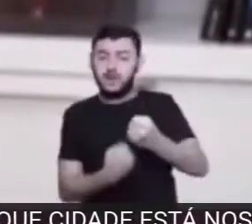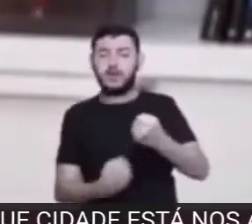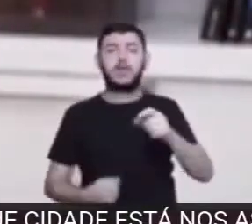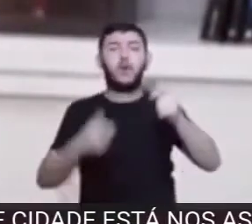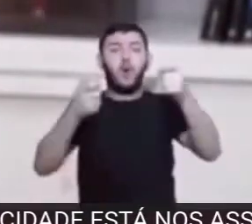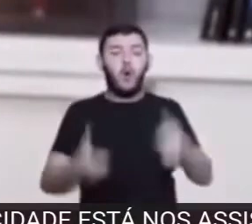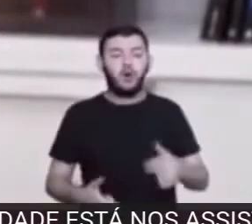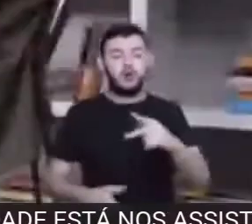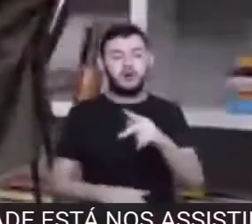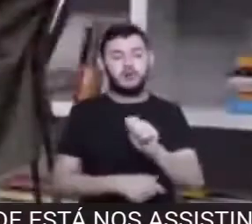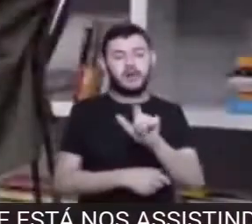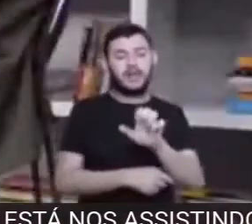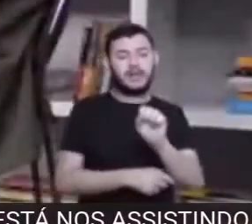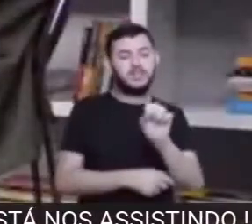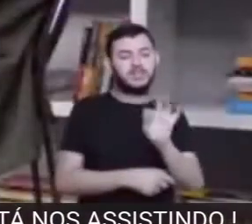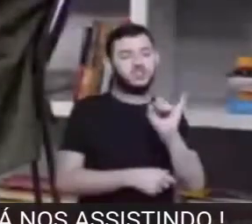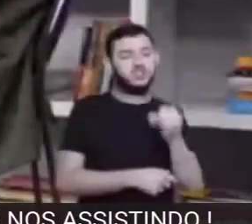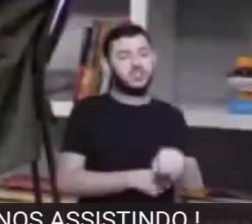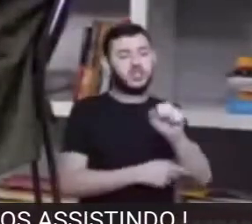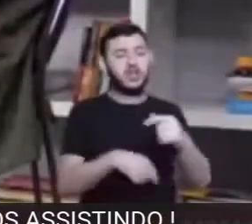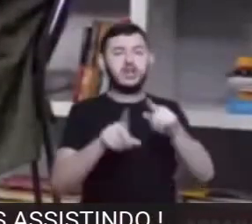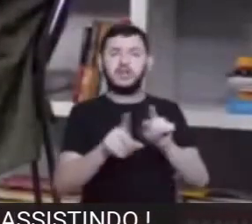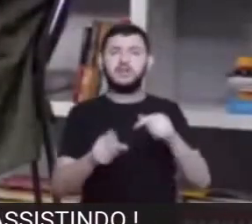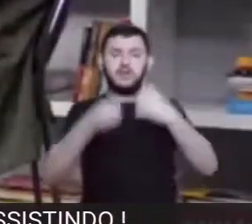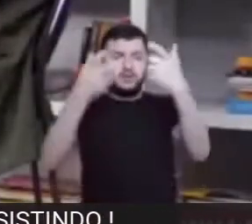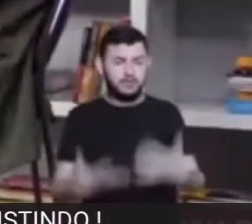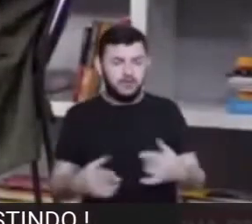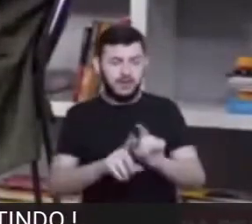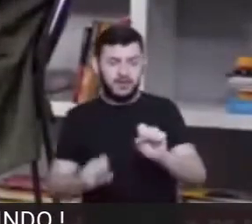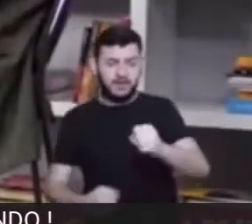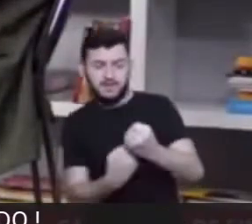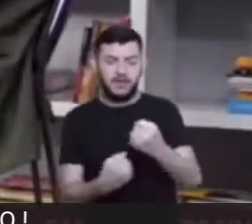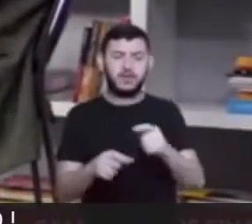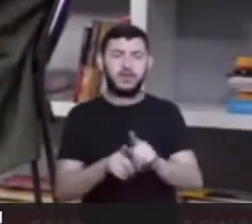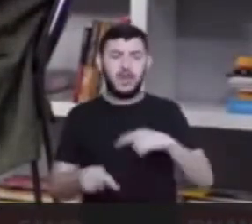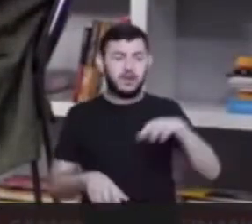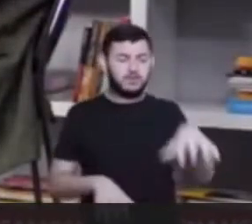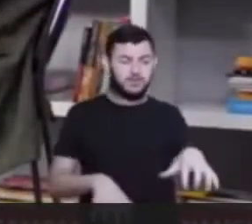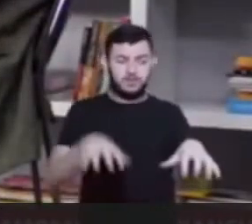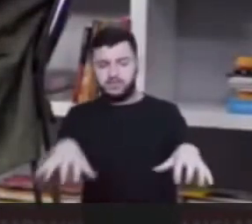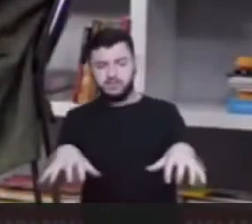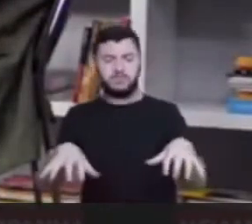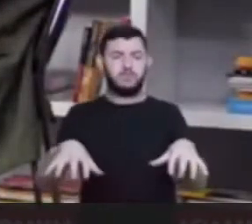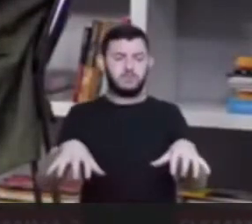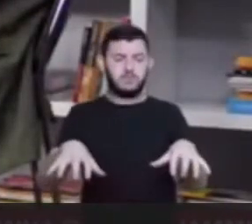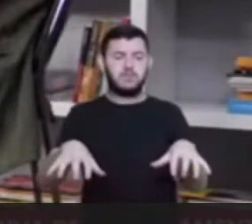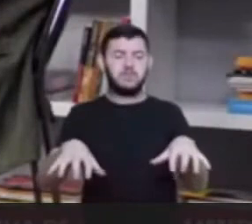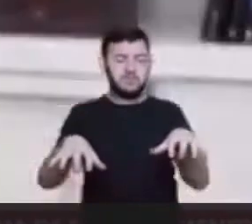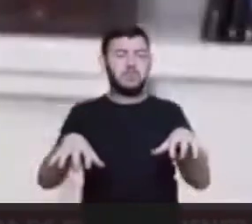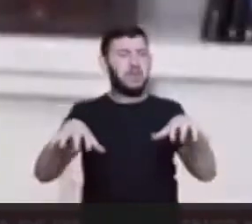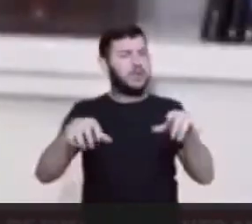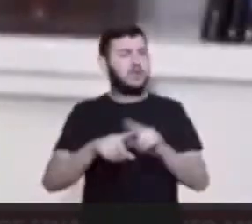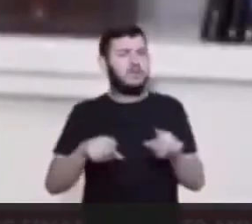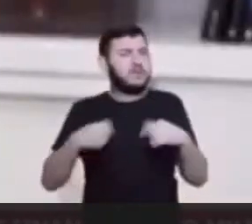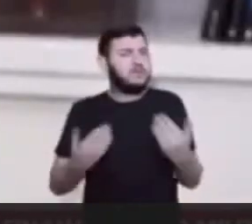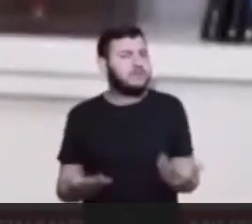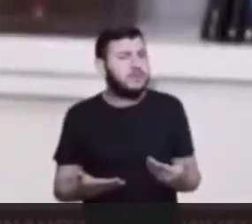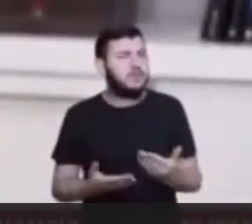tivesse os dois Estados. O fato de você criar um não significava anular o outro. Ou seja,